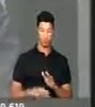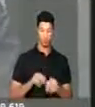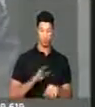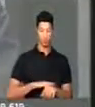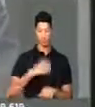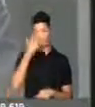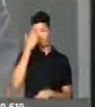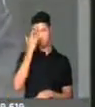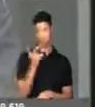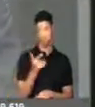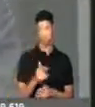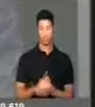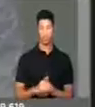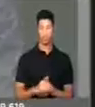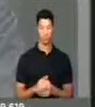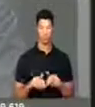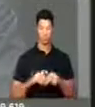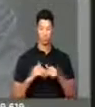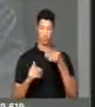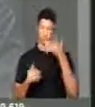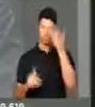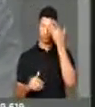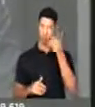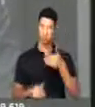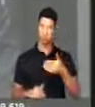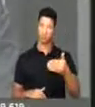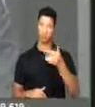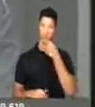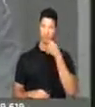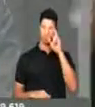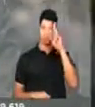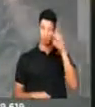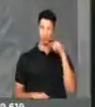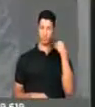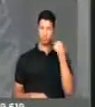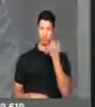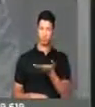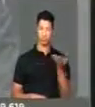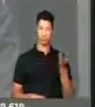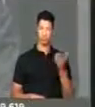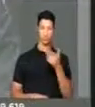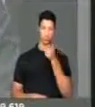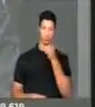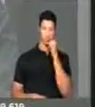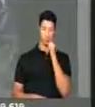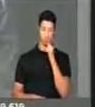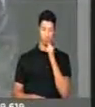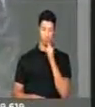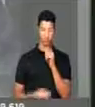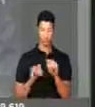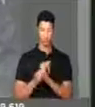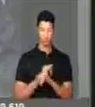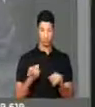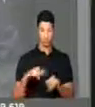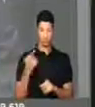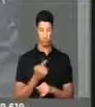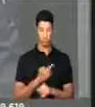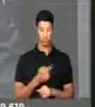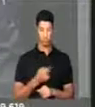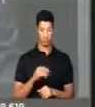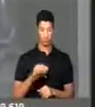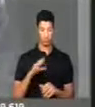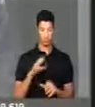data de amanhã. E a partir de amanhã, então, senhoras e senhores deputados e deputadas, desataremos os